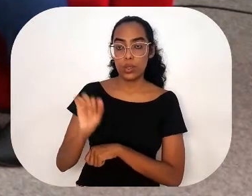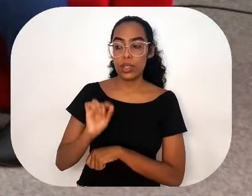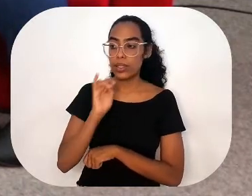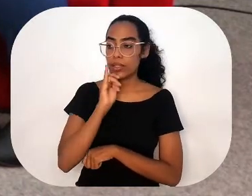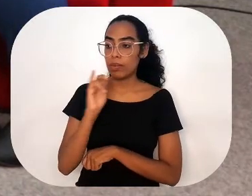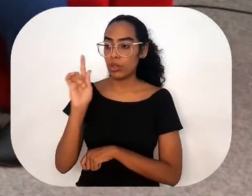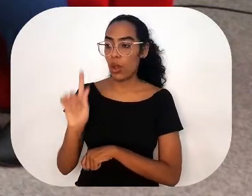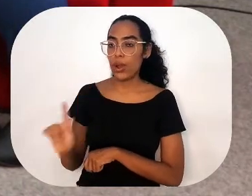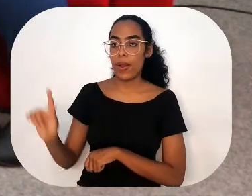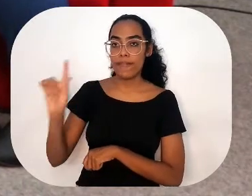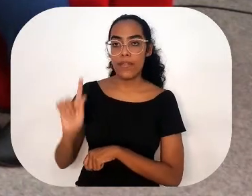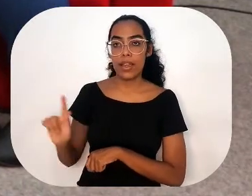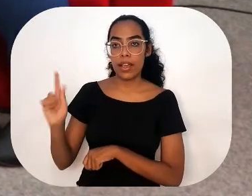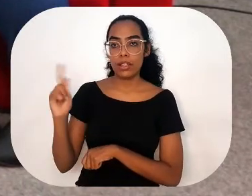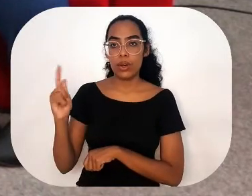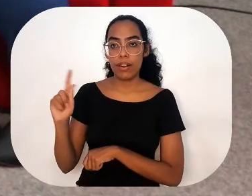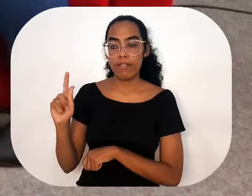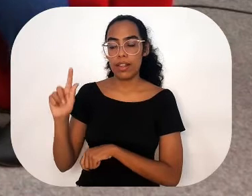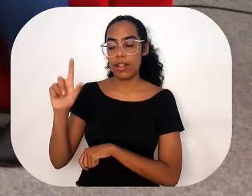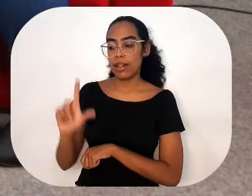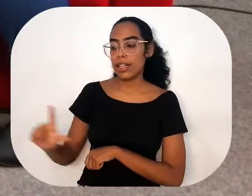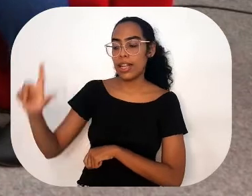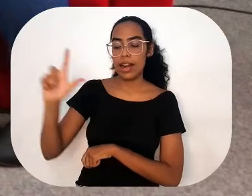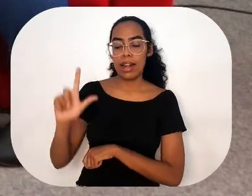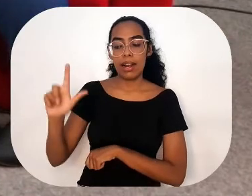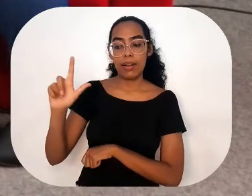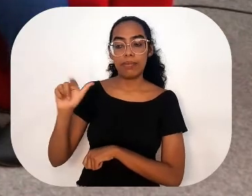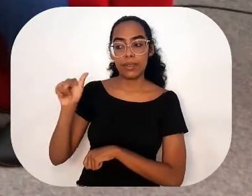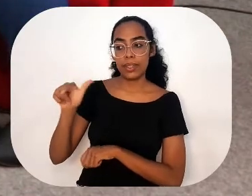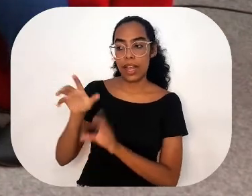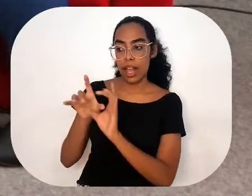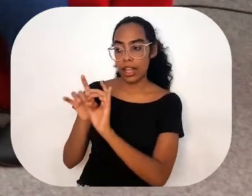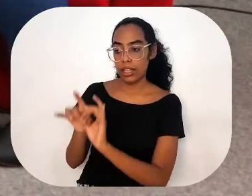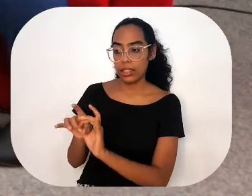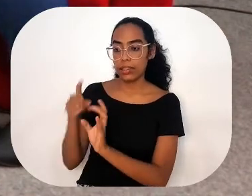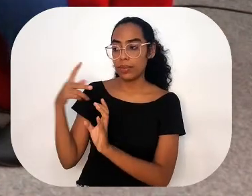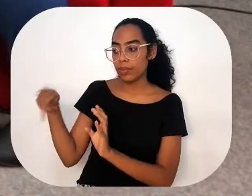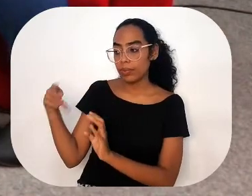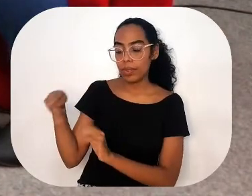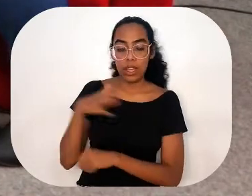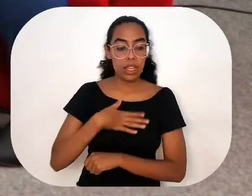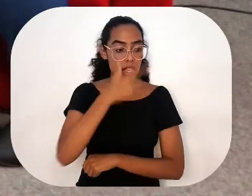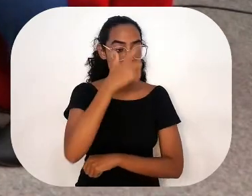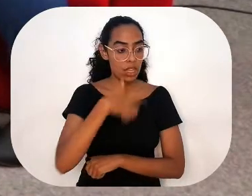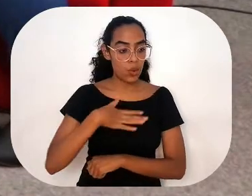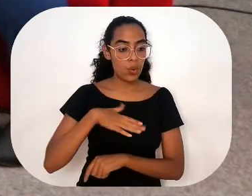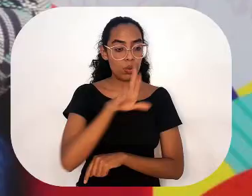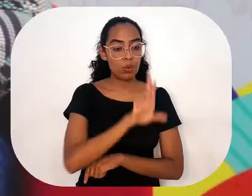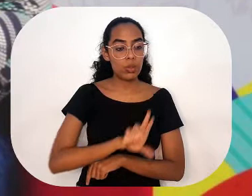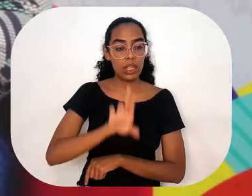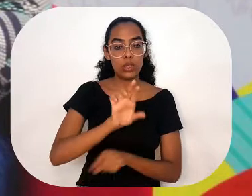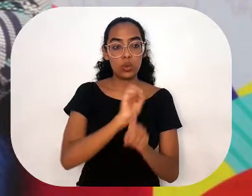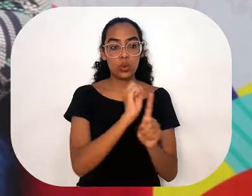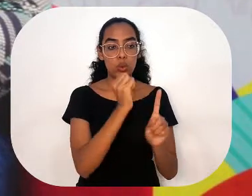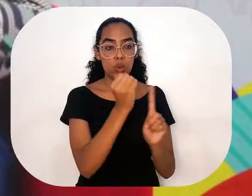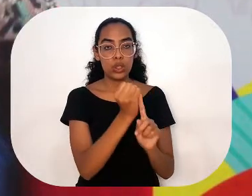noções como geografia literária No caso dele e no meu é com muita tranquilidade eu trabalhei com a ideia de